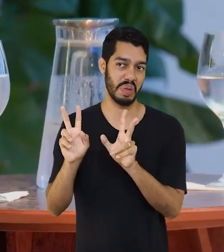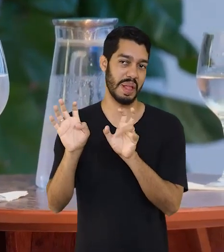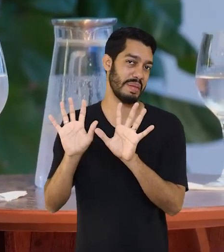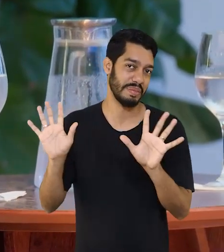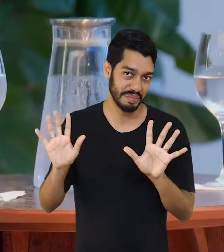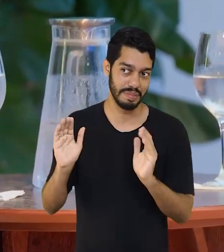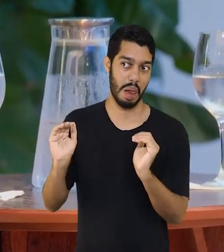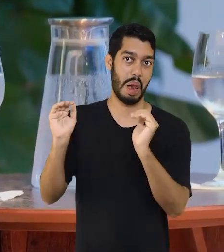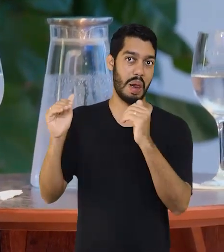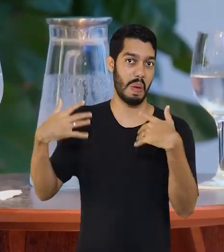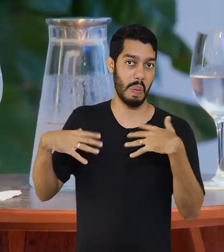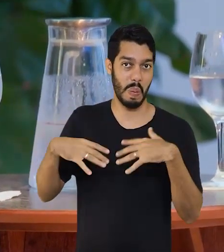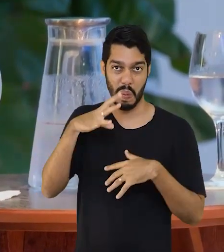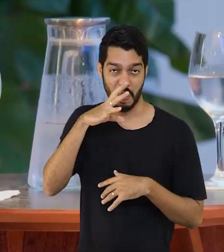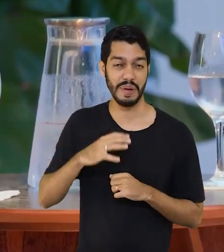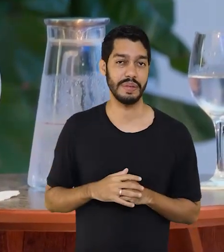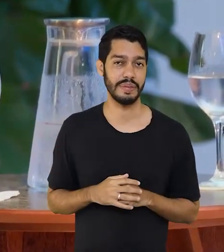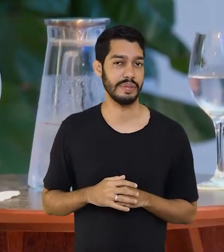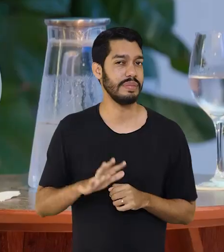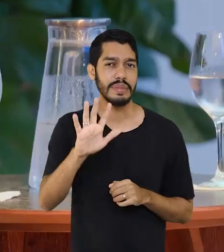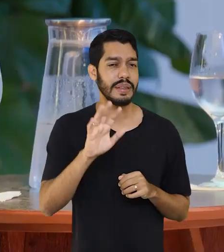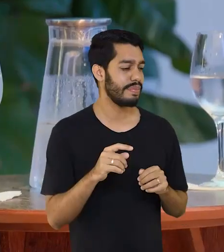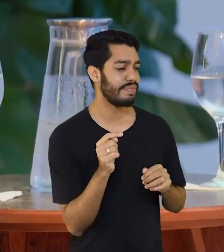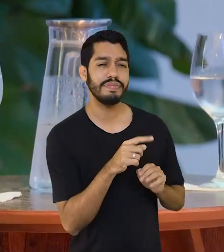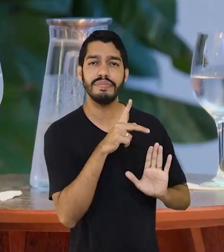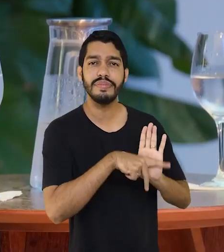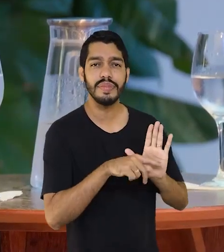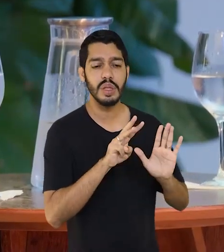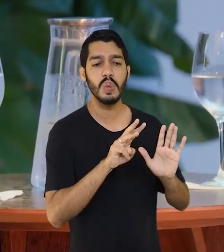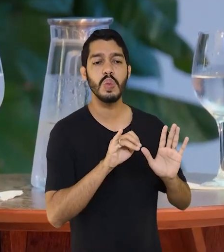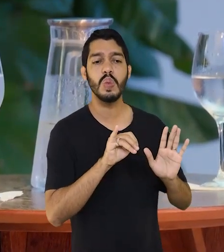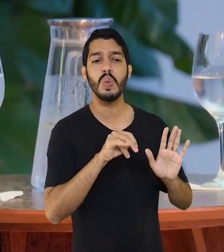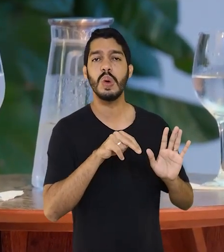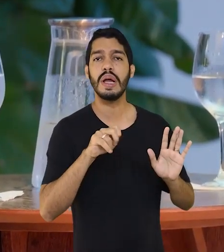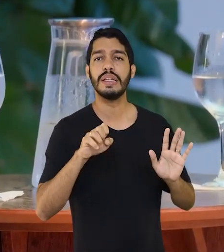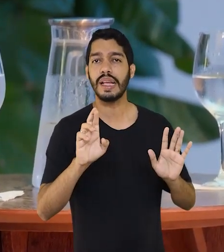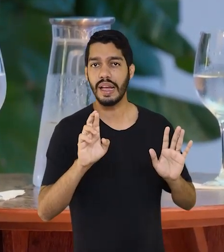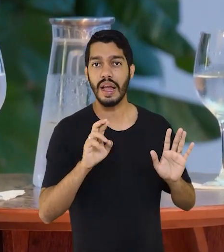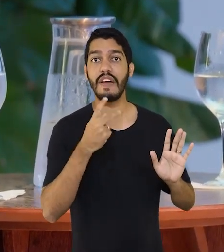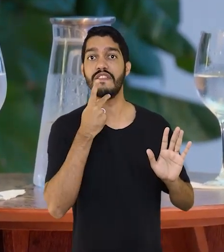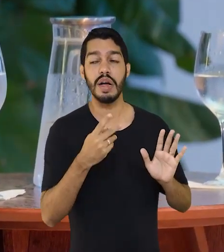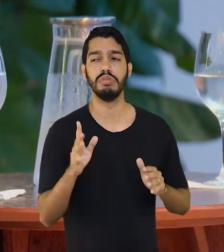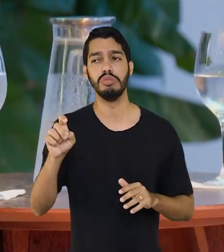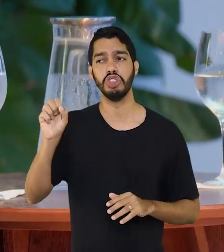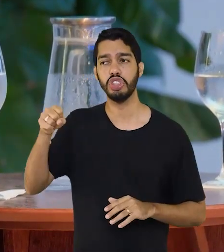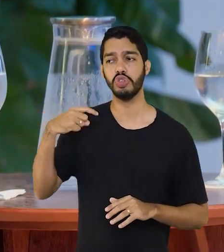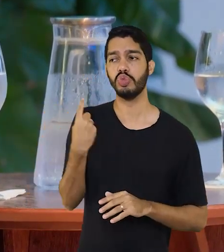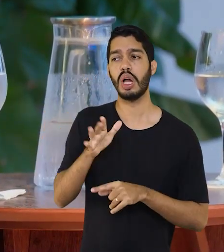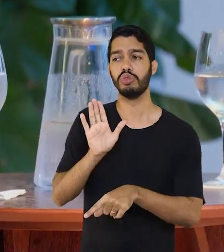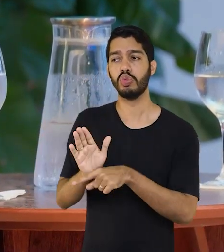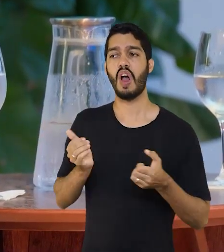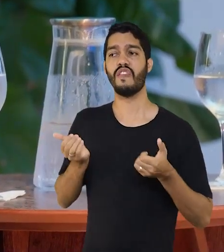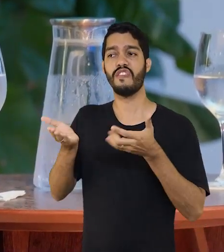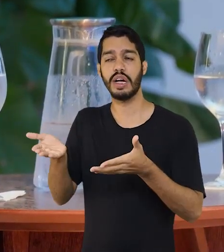apenas. E aí, o gancho é o seguinte. Qual é a promessa da Winning, então? Você sentiu essa dor, você saiu da